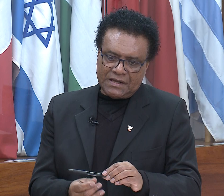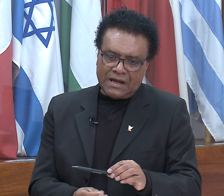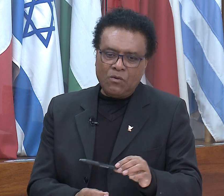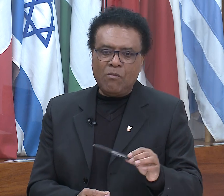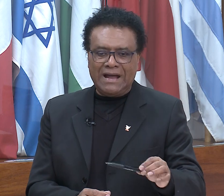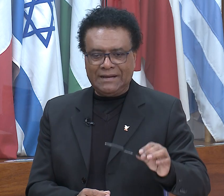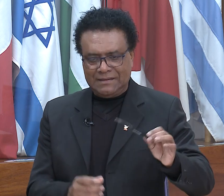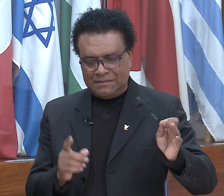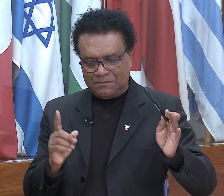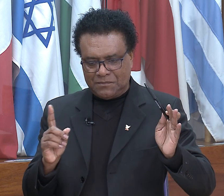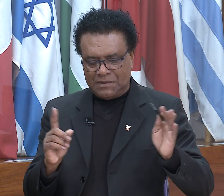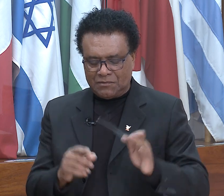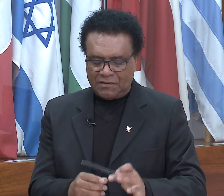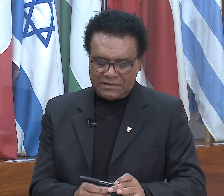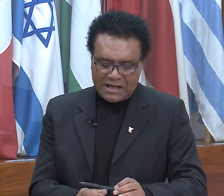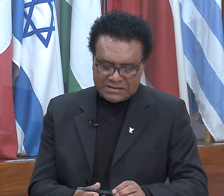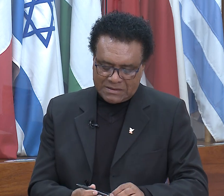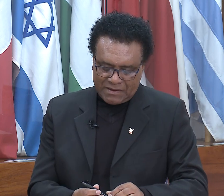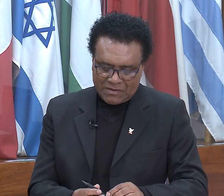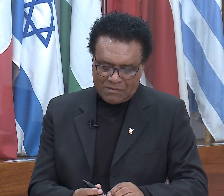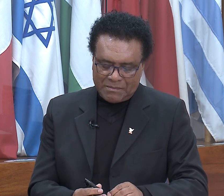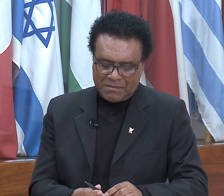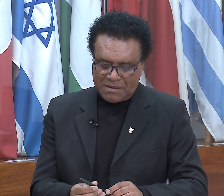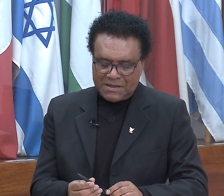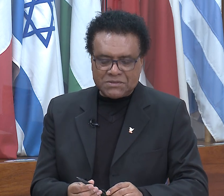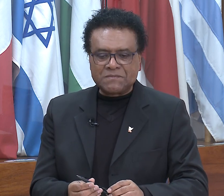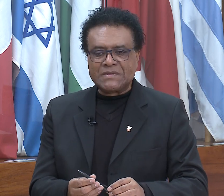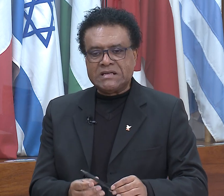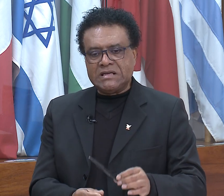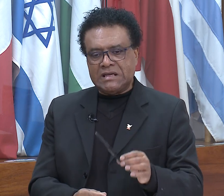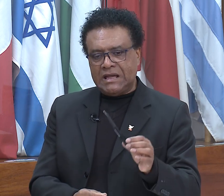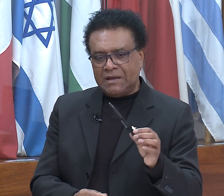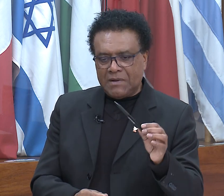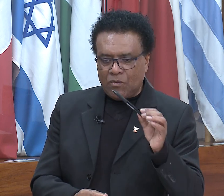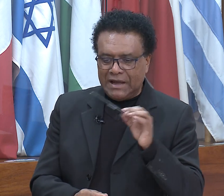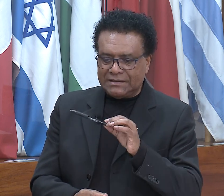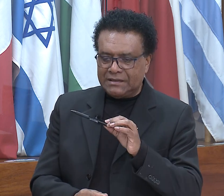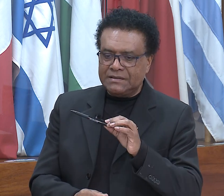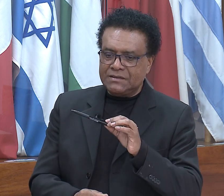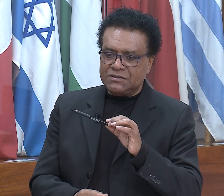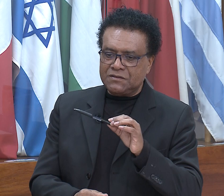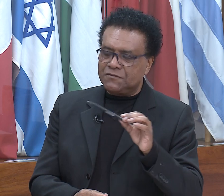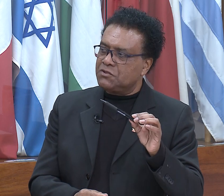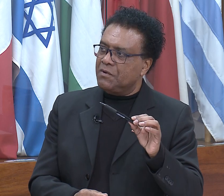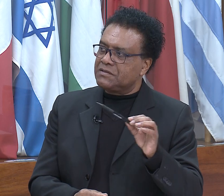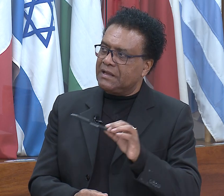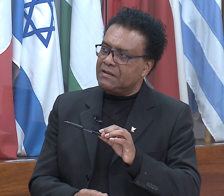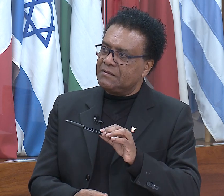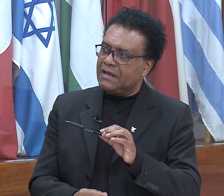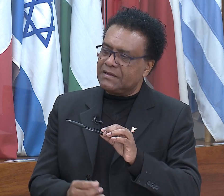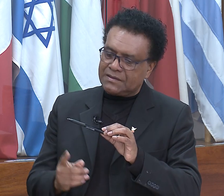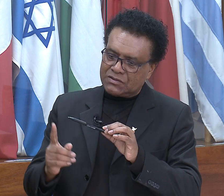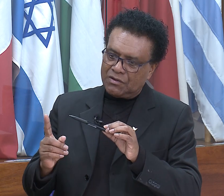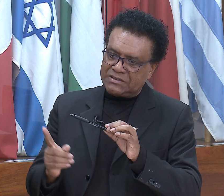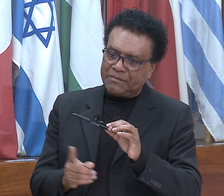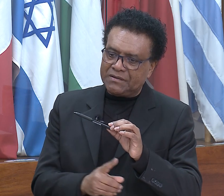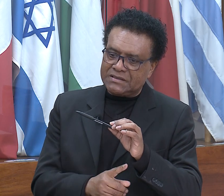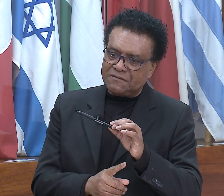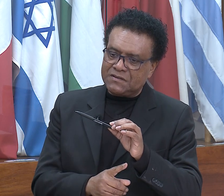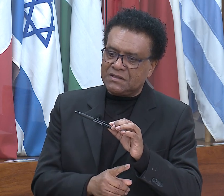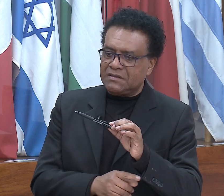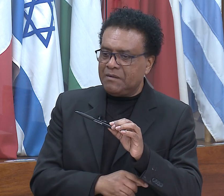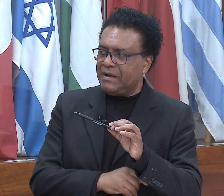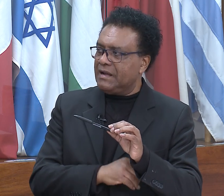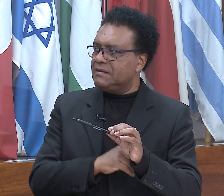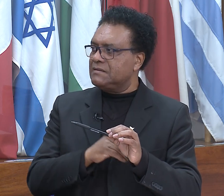nós podemos arrumar eu coloco entre aspas a palavra arrumar para mim é bem isso uma quadra de futebol de salão que a escola usar